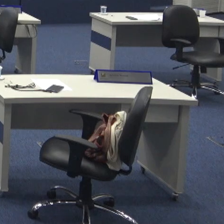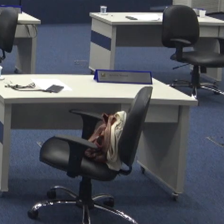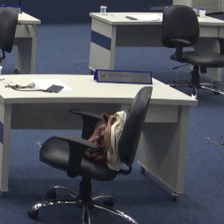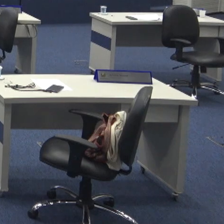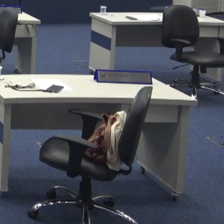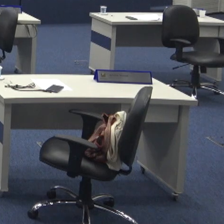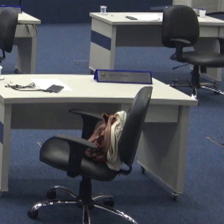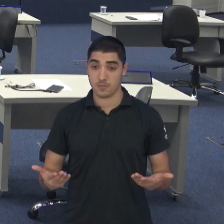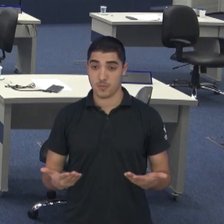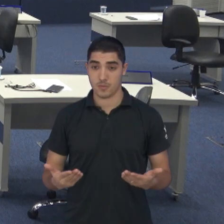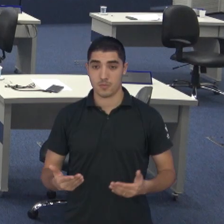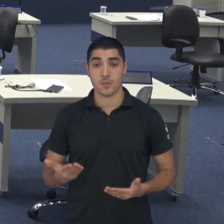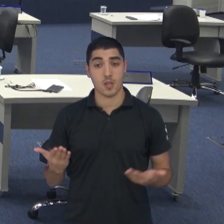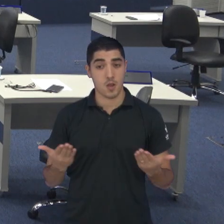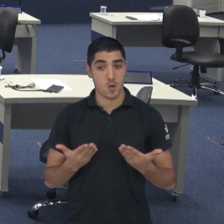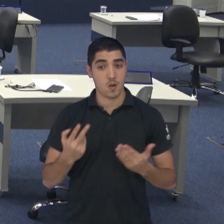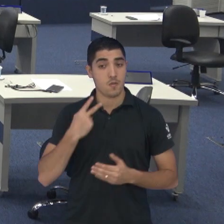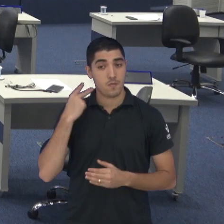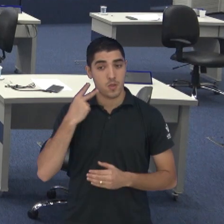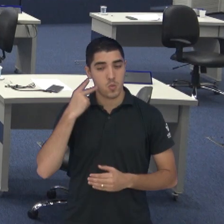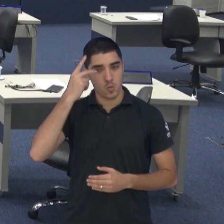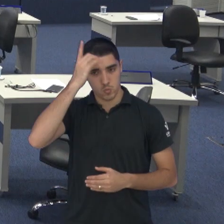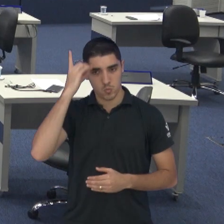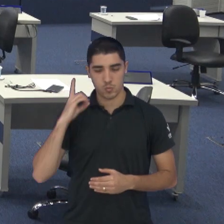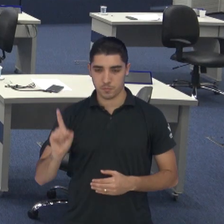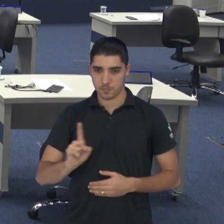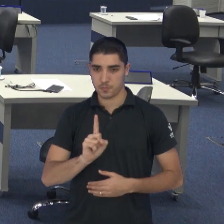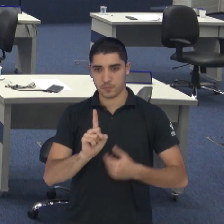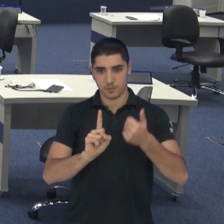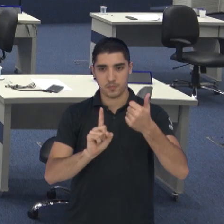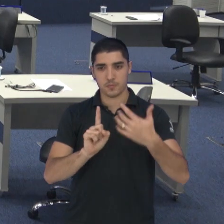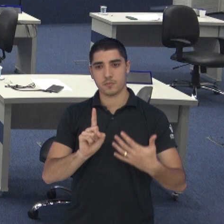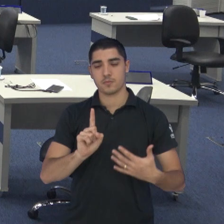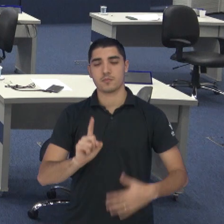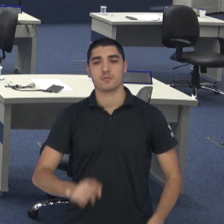Com a palavra, a vereadora Dulce Rita.